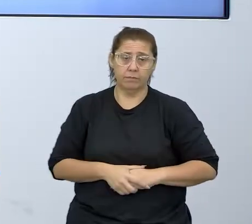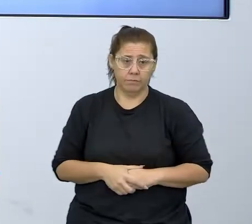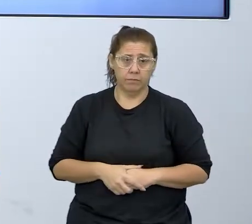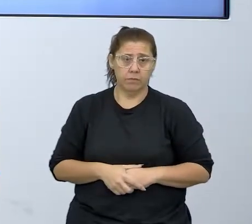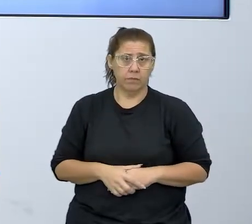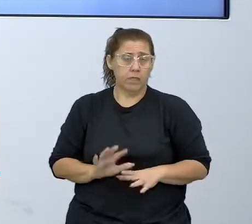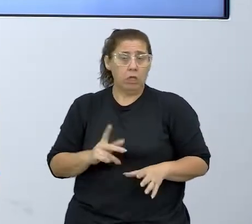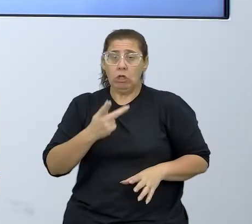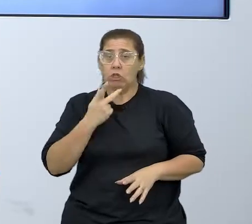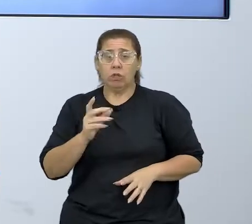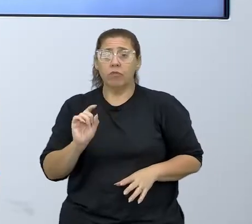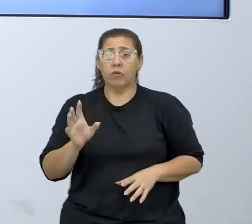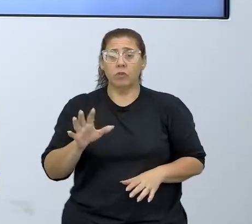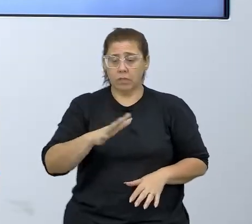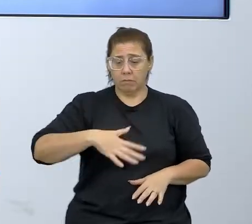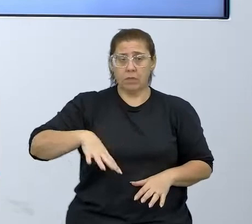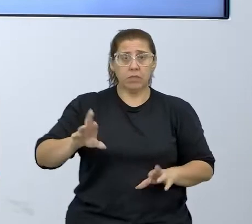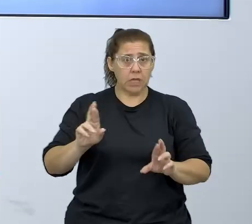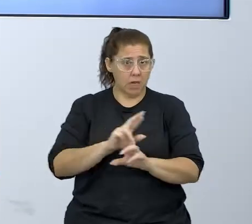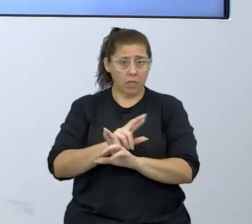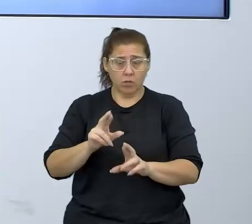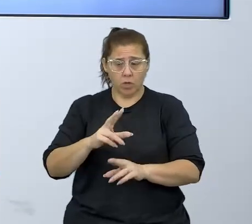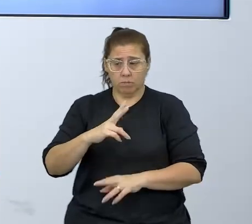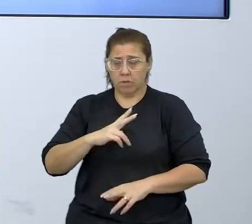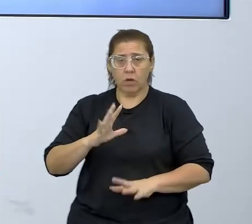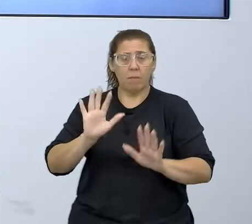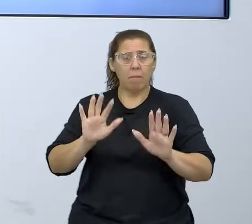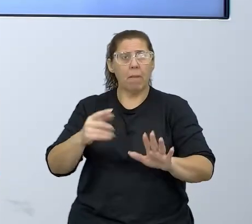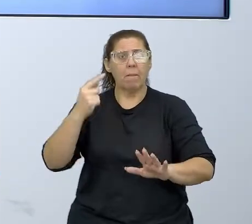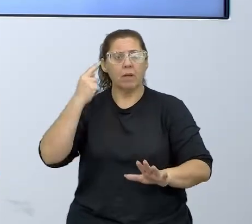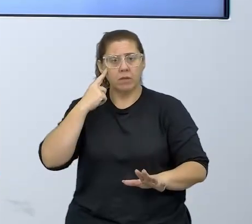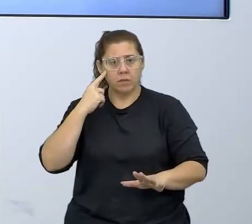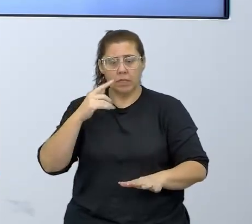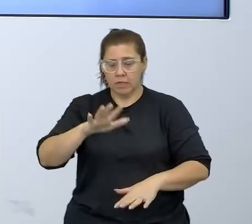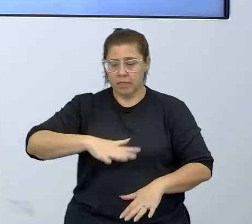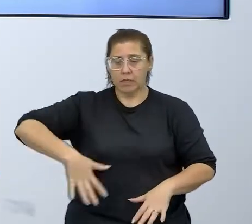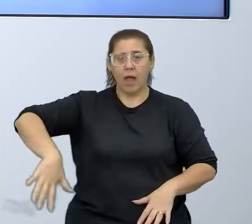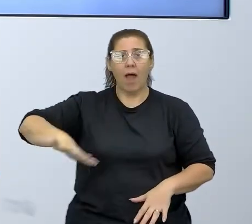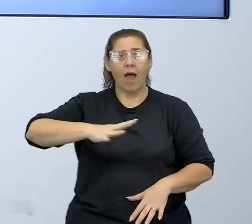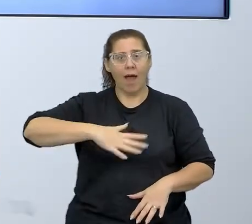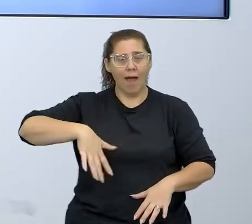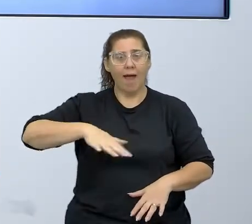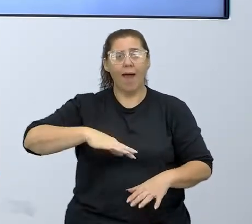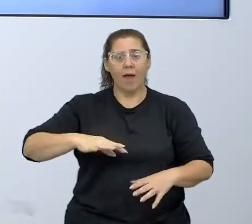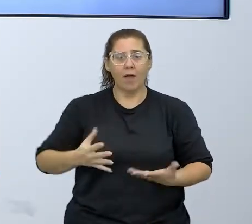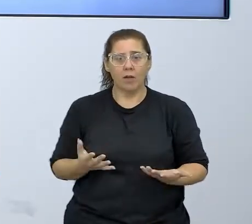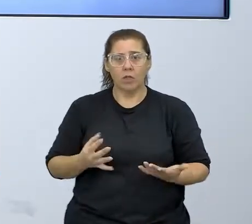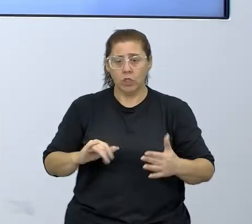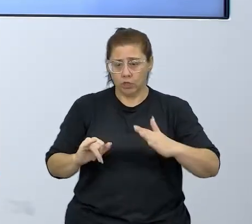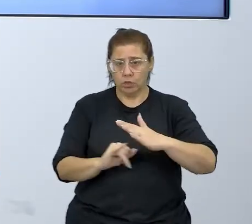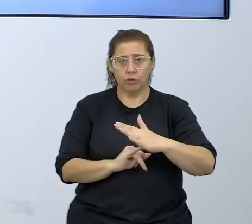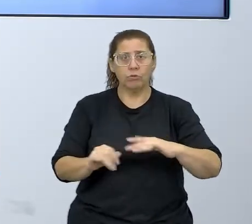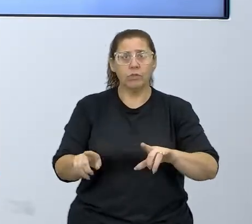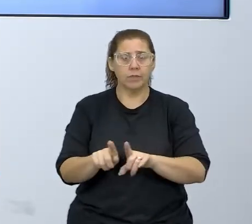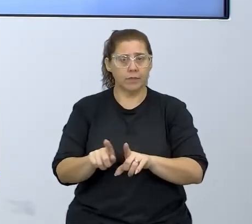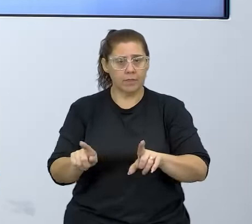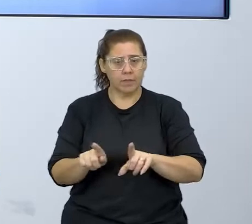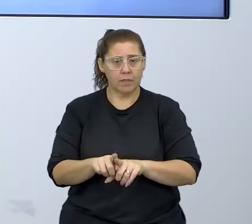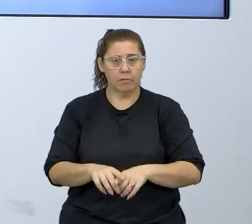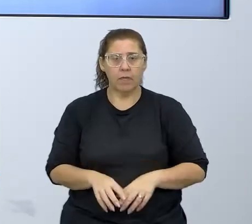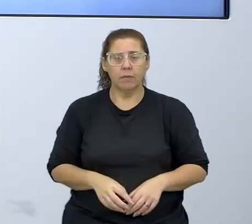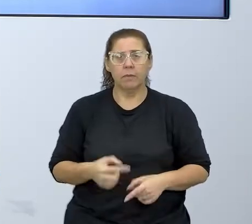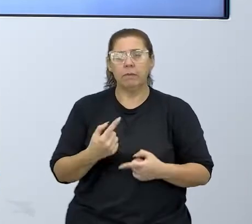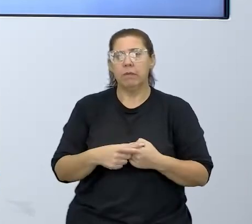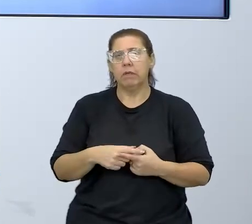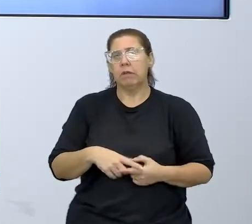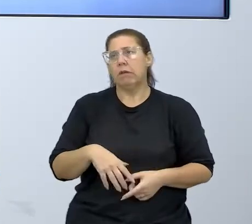gente não tá falando só no âmbito das relações pessoais, mas a gente tá falando do âmbito das relações das instituições, inclusive. Porque, sei lá,